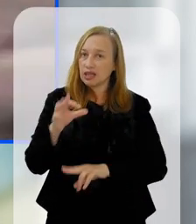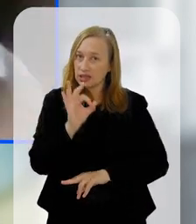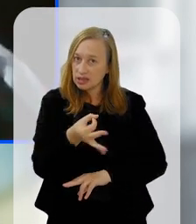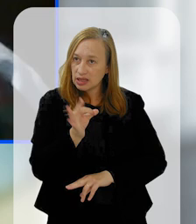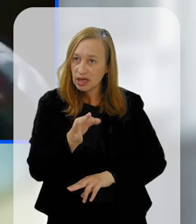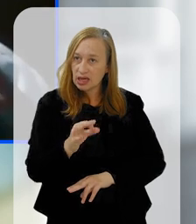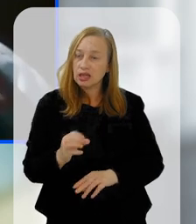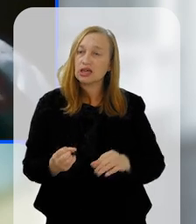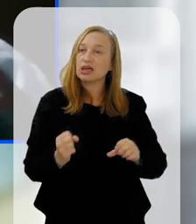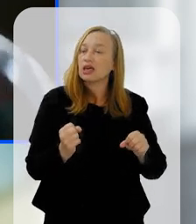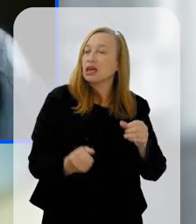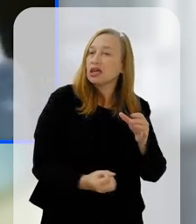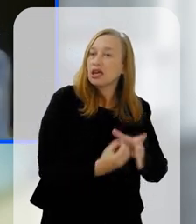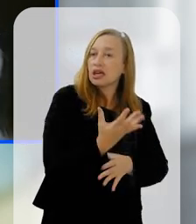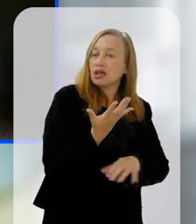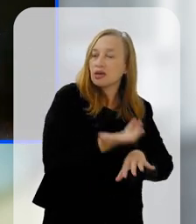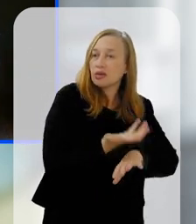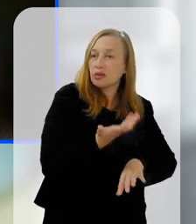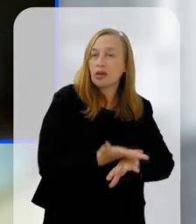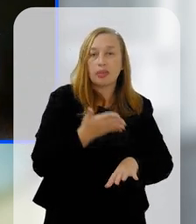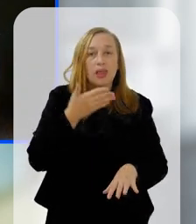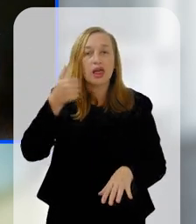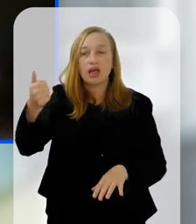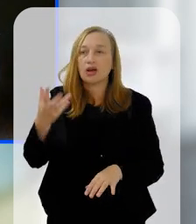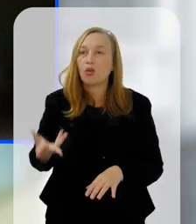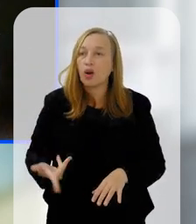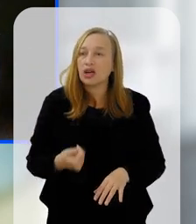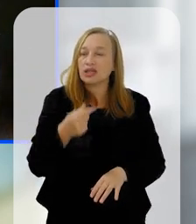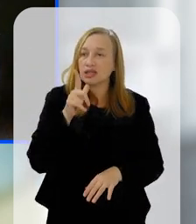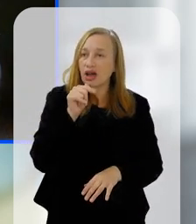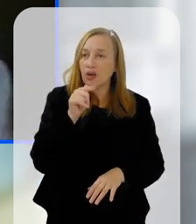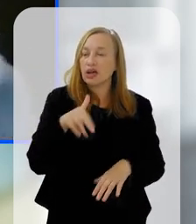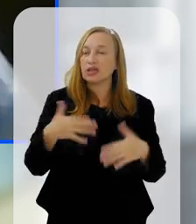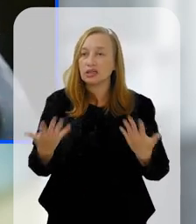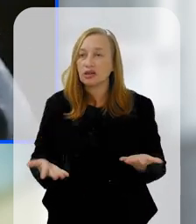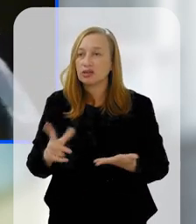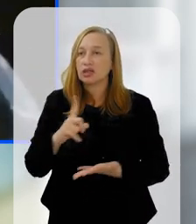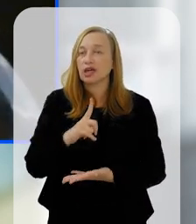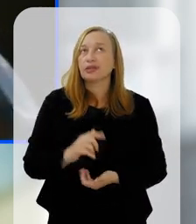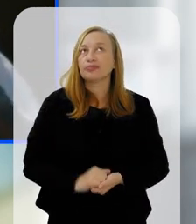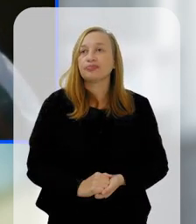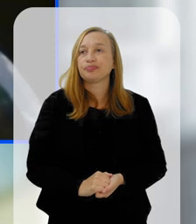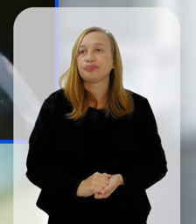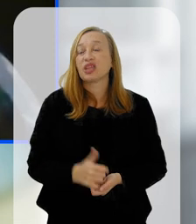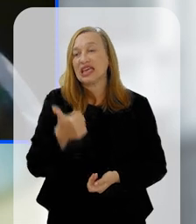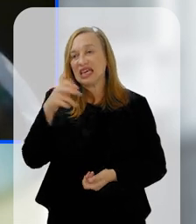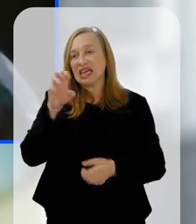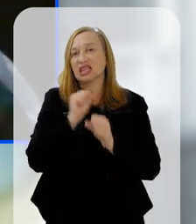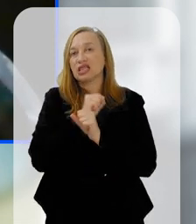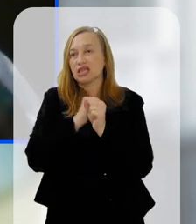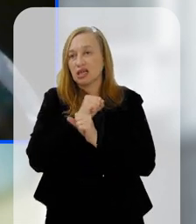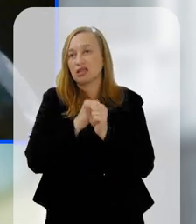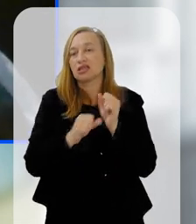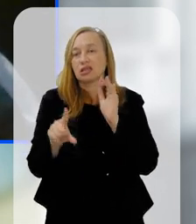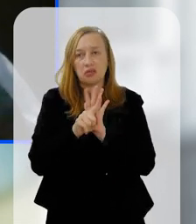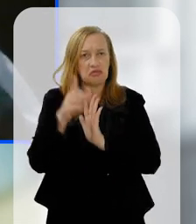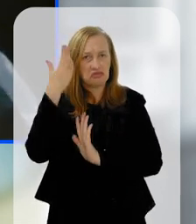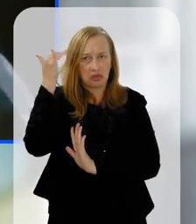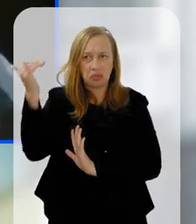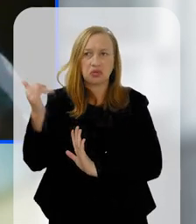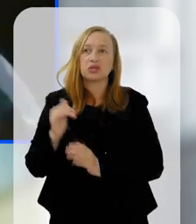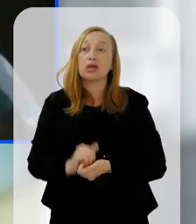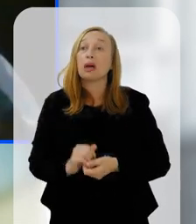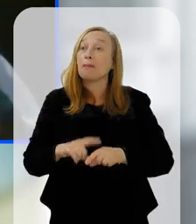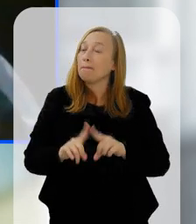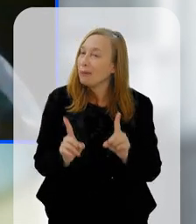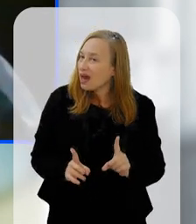que criam e implantam parques e que fazem saneamento melhorando a qualidade da água. Essa lei tem 15